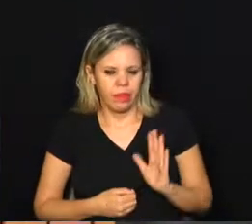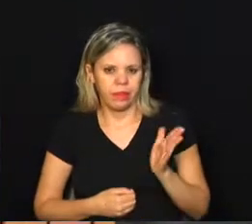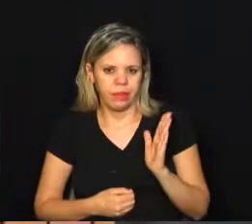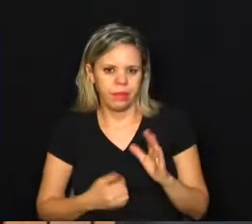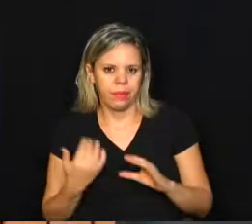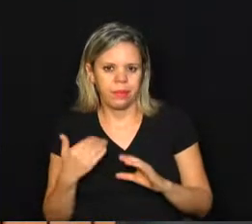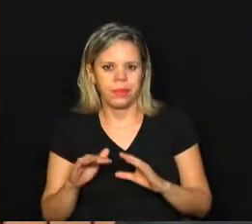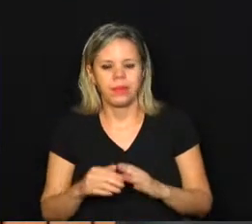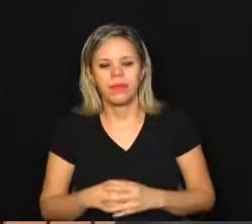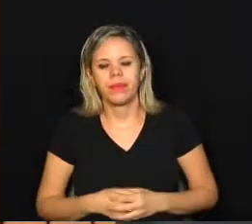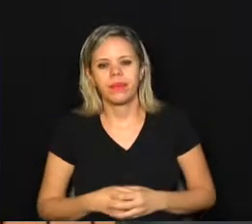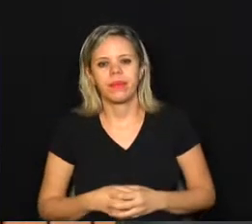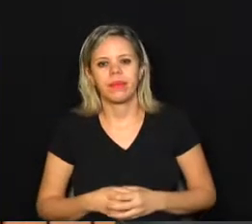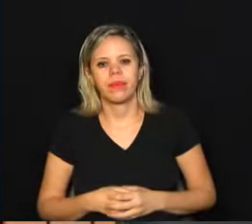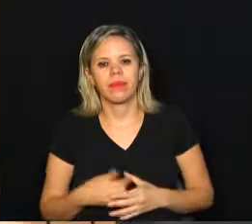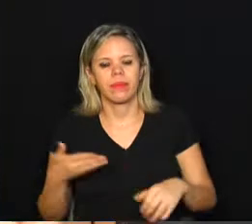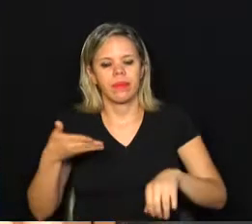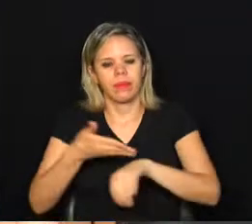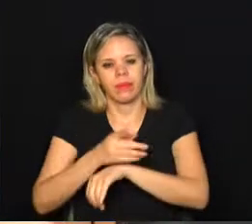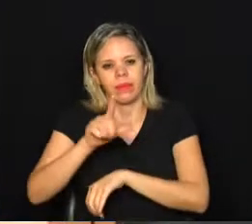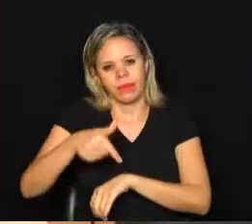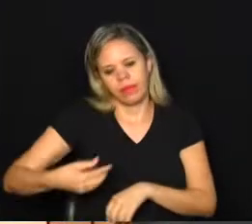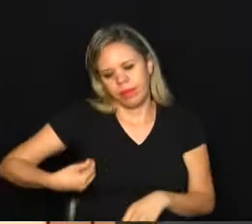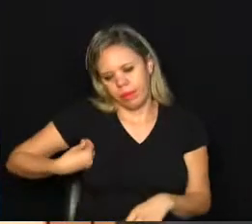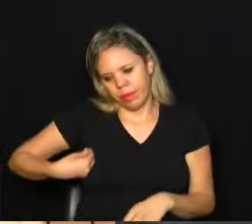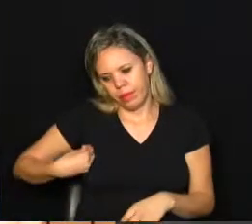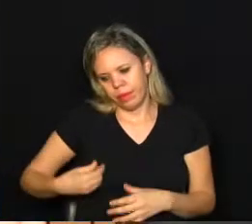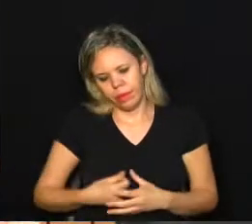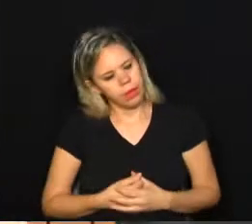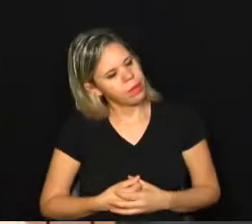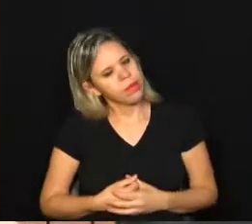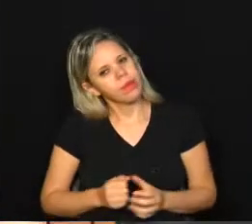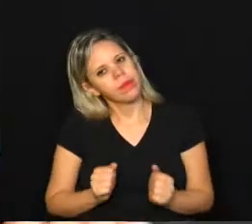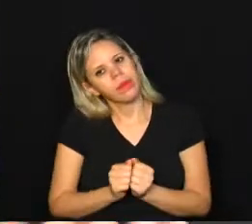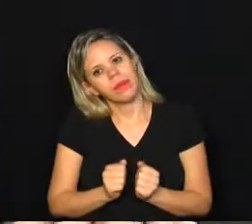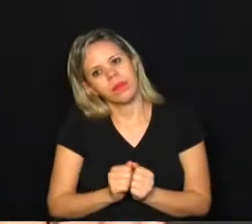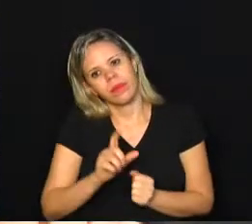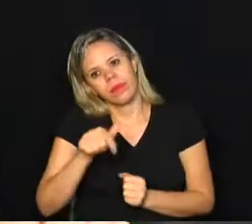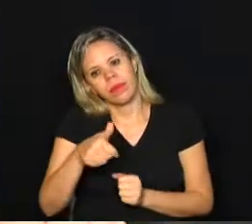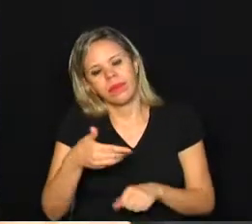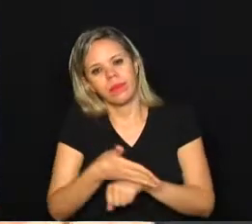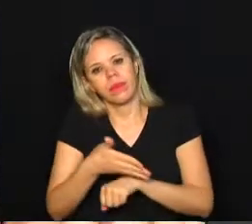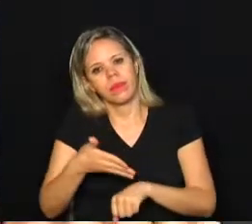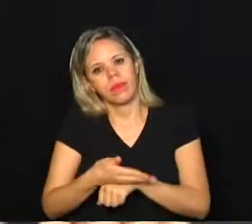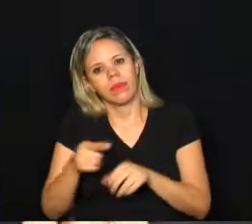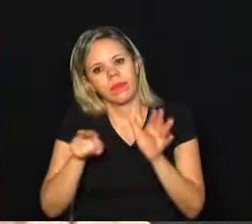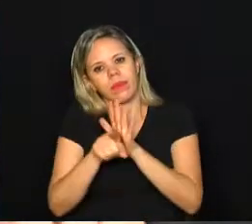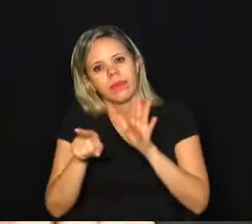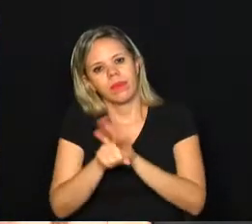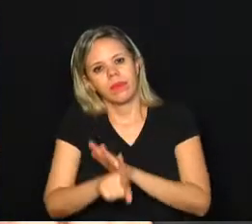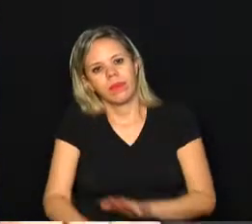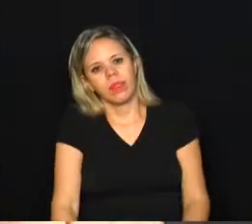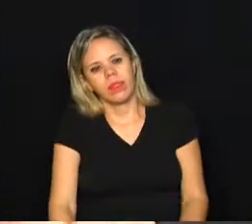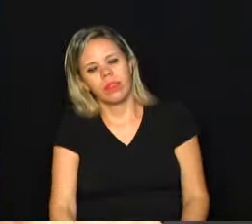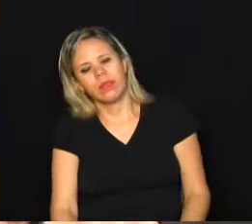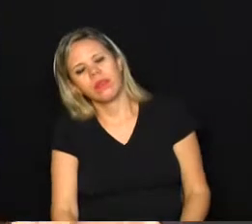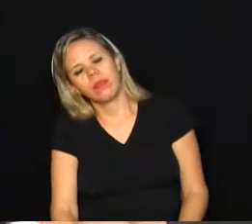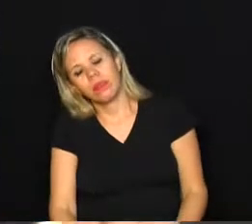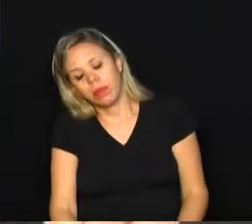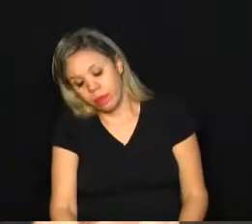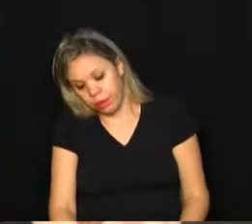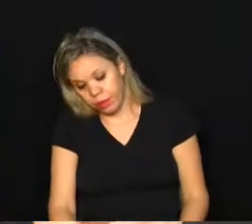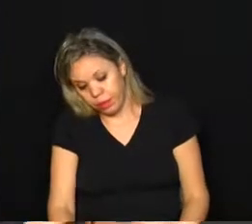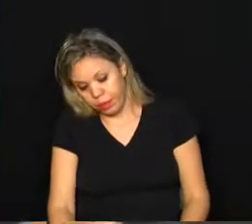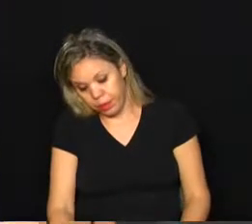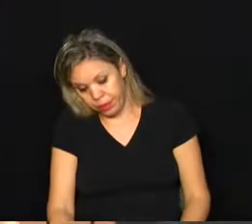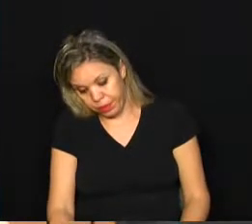tá. Qualquer coisa eles entram aí ao vivo com a gente depois para participar das perguntas, né? Então, primeiramente,